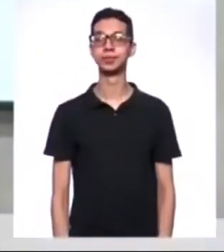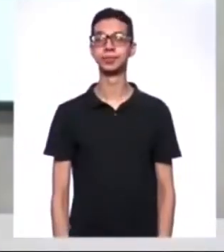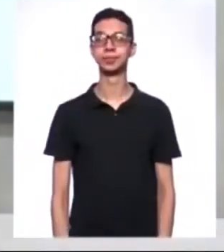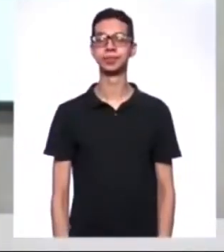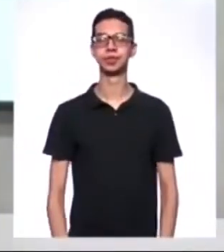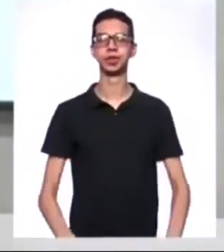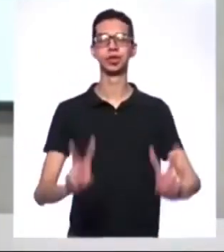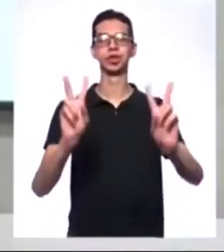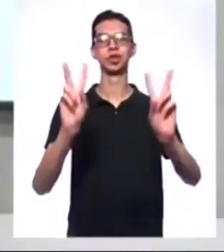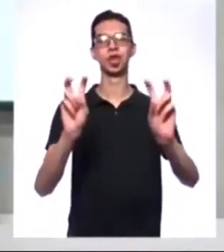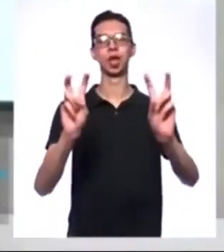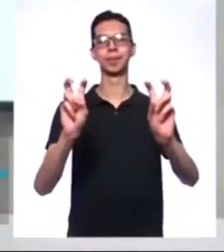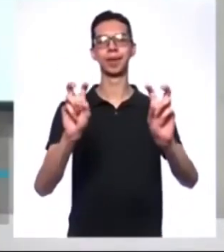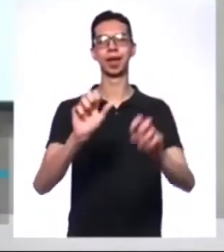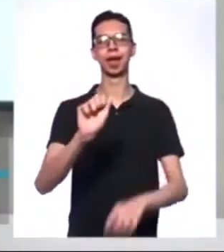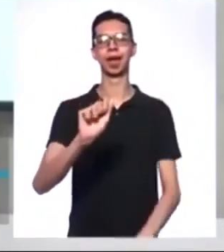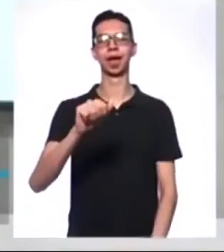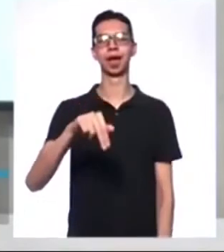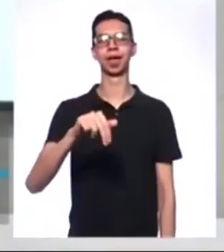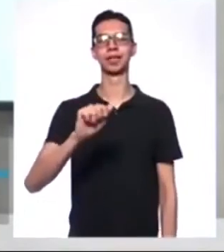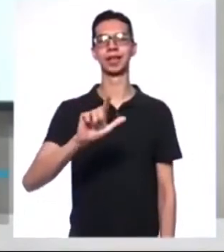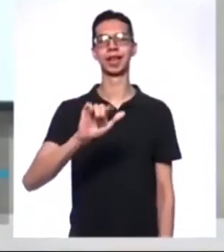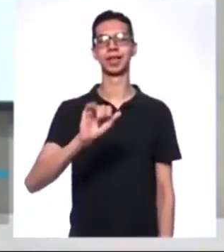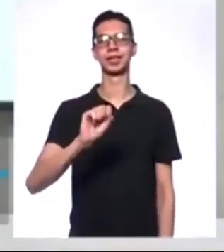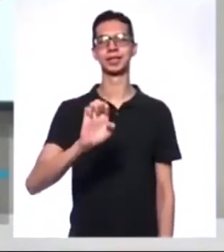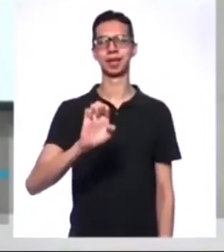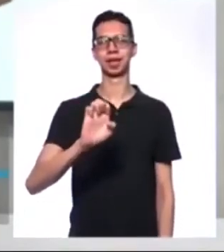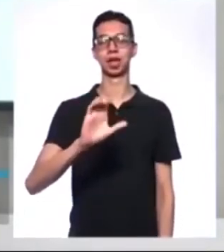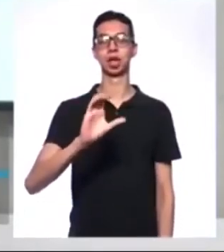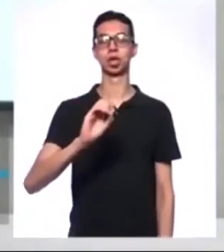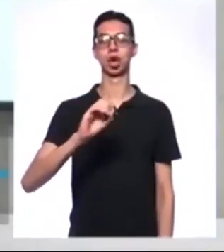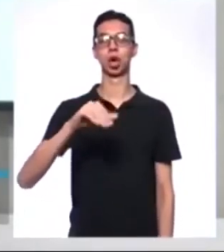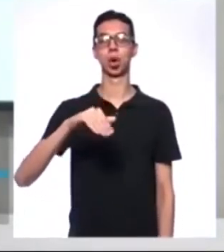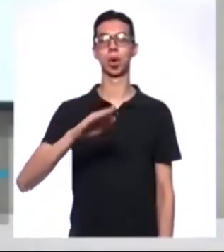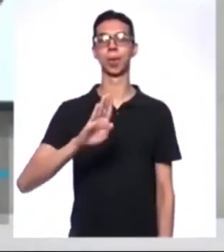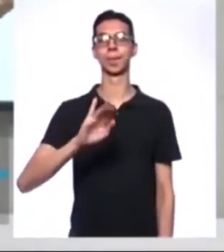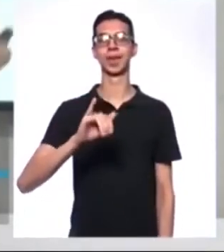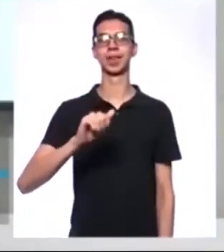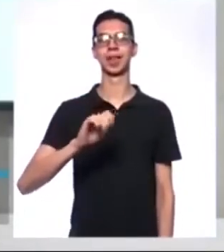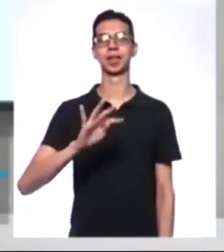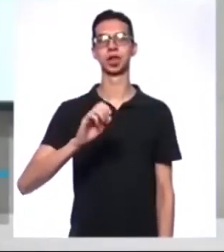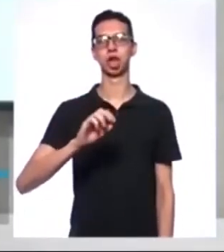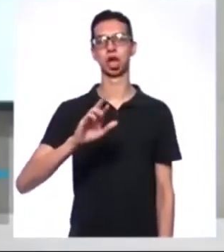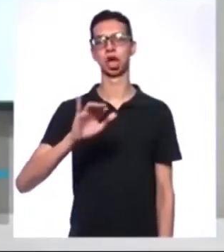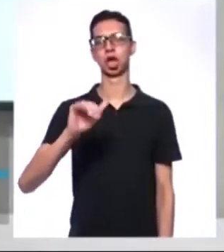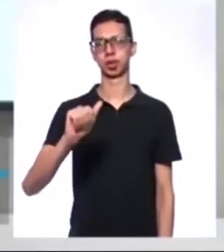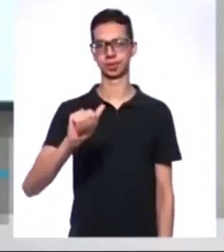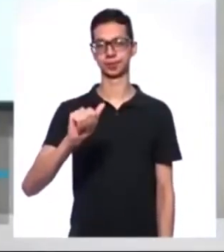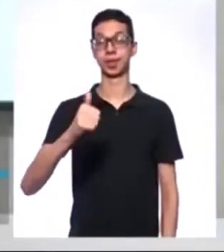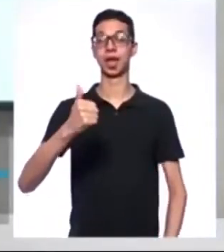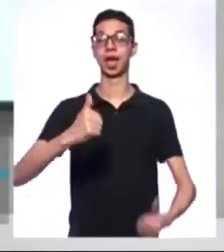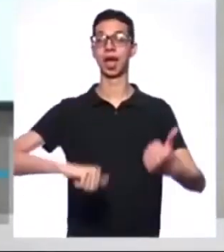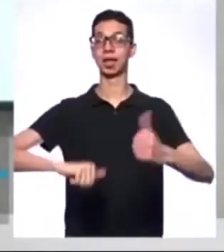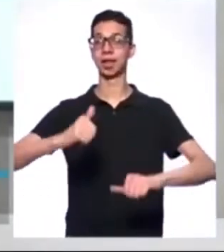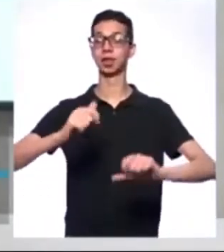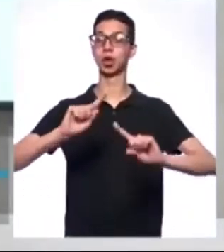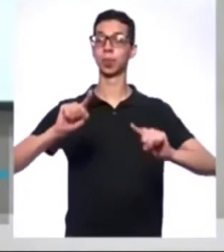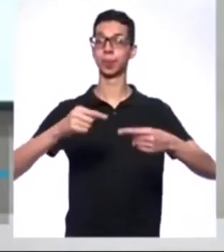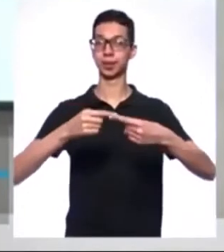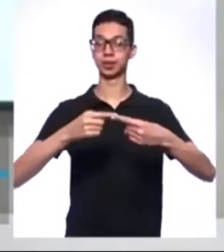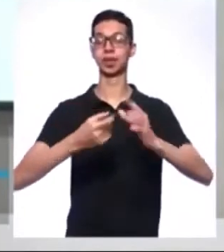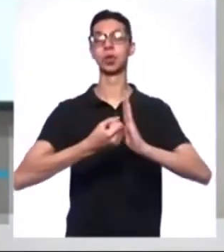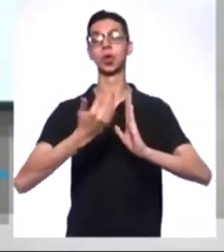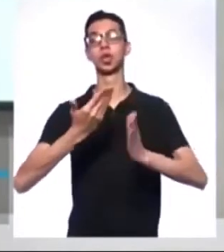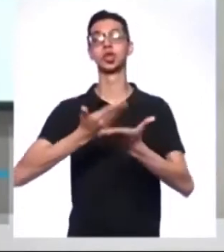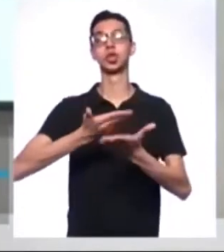A análise combinatória análise combinatória o estudo da quantidade de possibilidades Como eu disse para vocês no